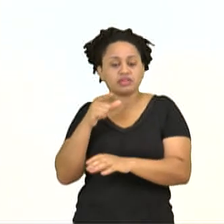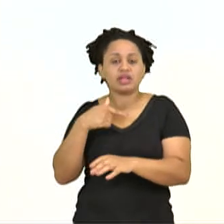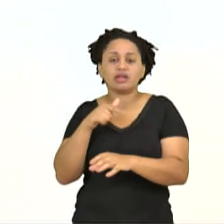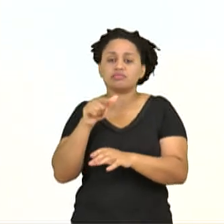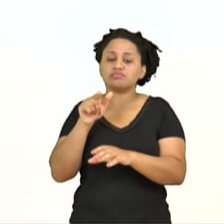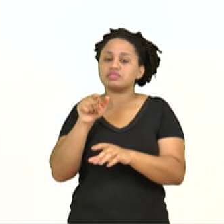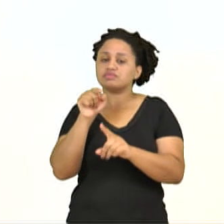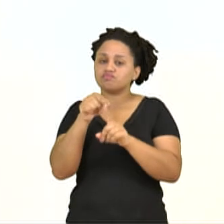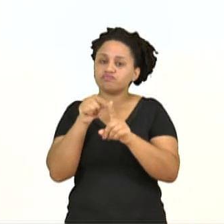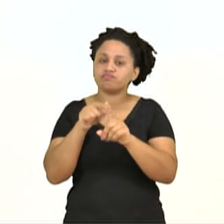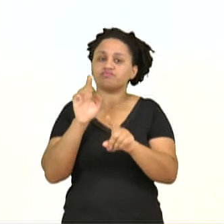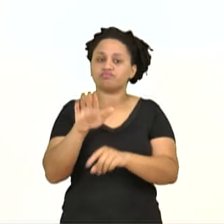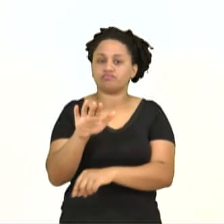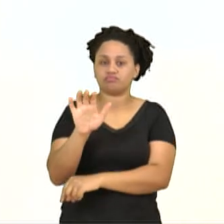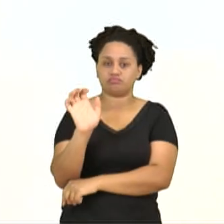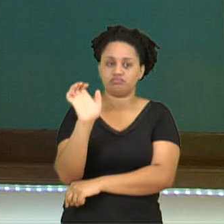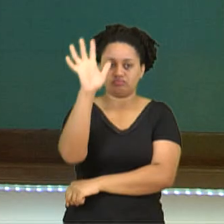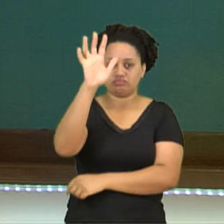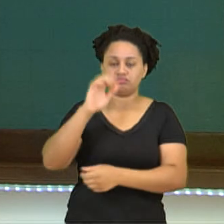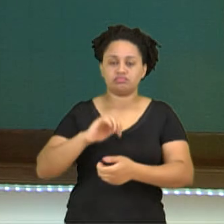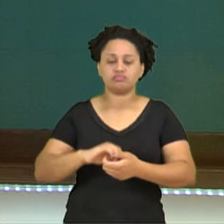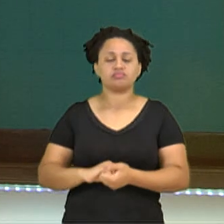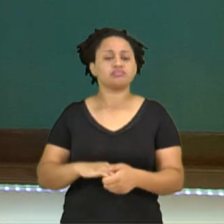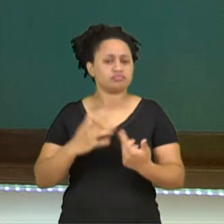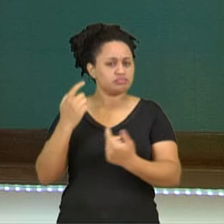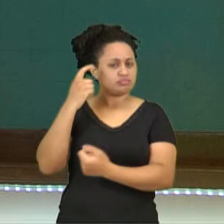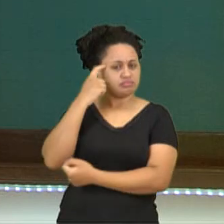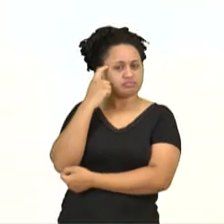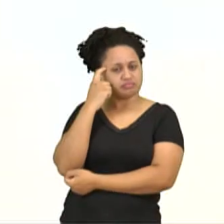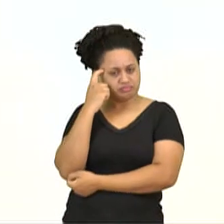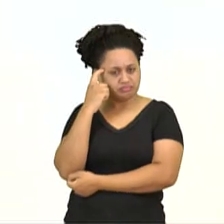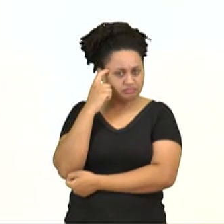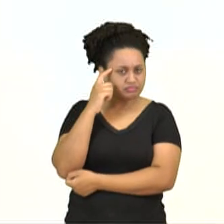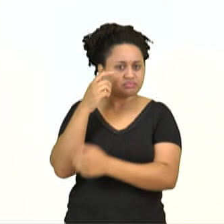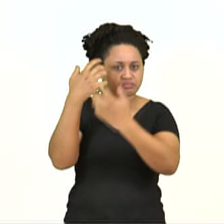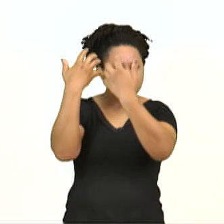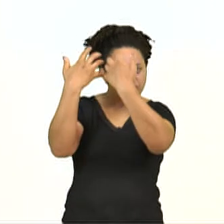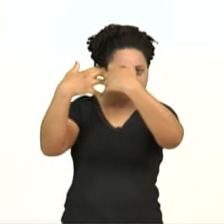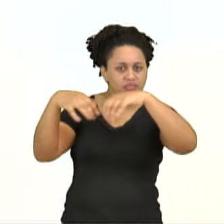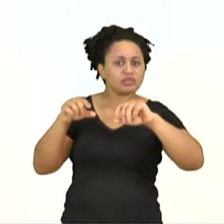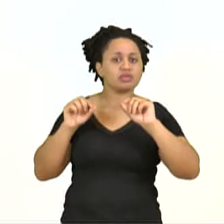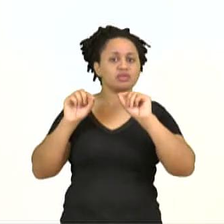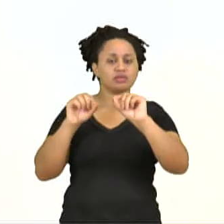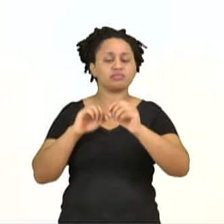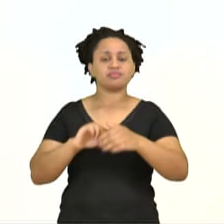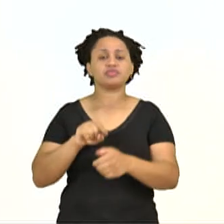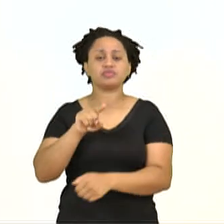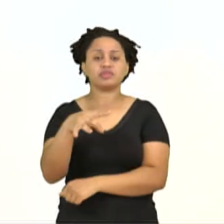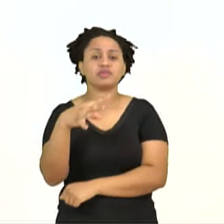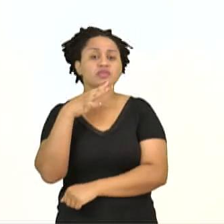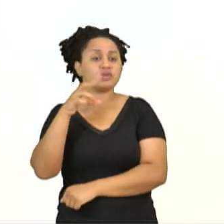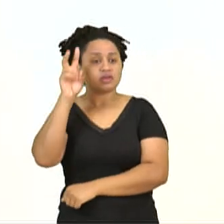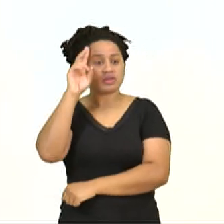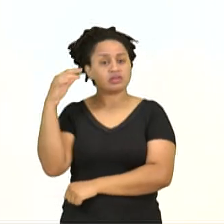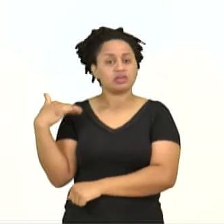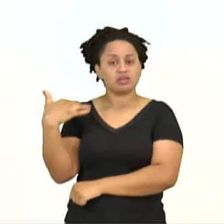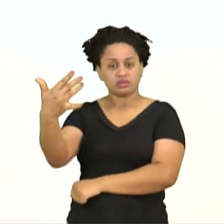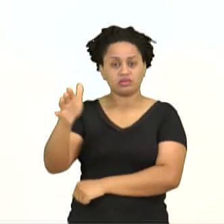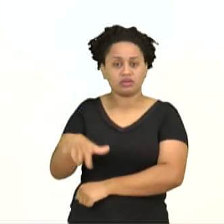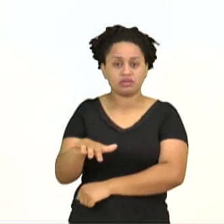de rodas. Vamos refletir um pouquinho? Você conhece a história do